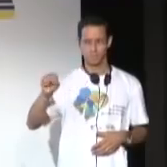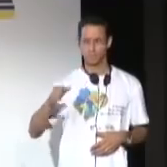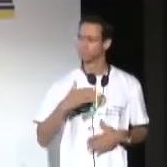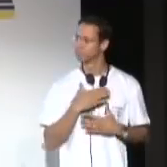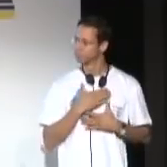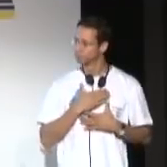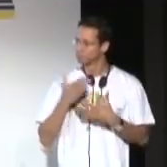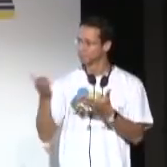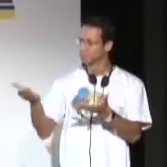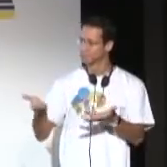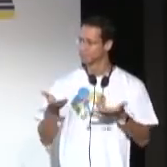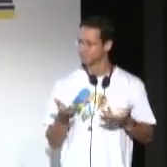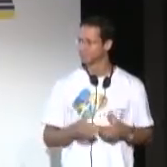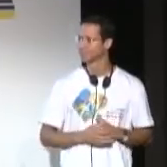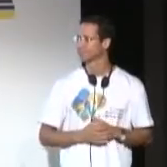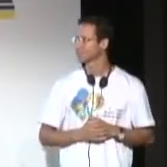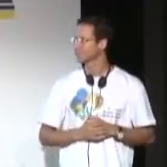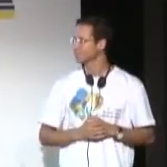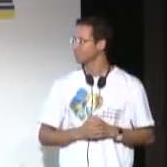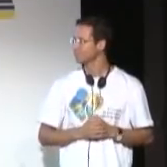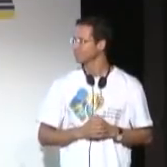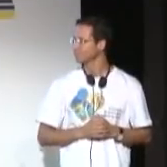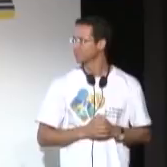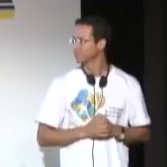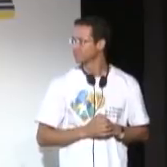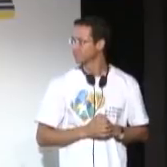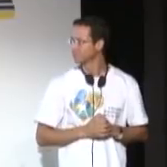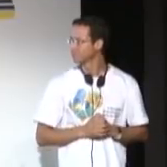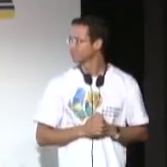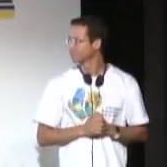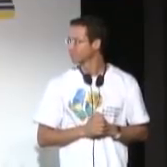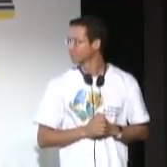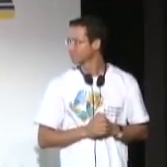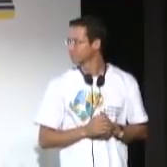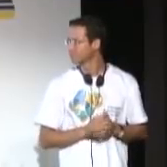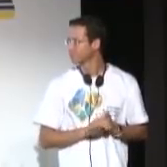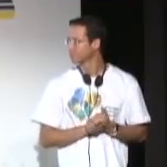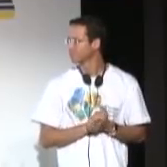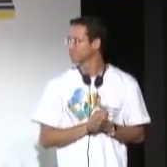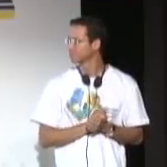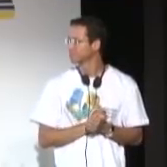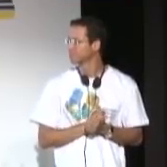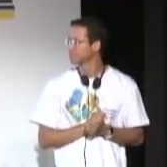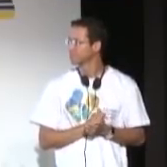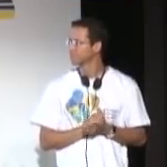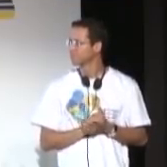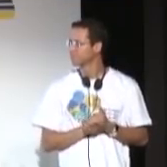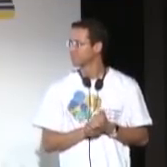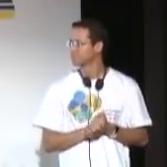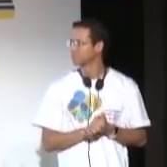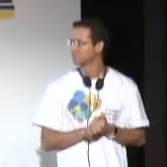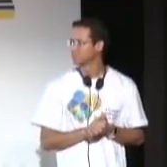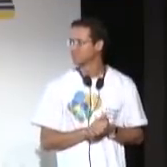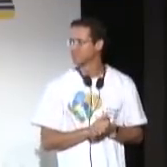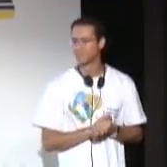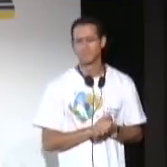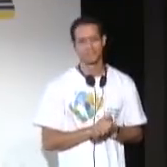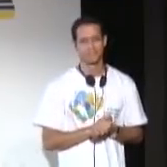Com a minha palavra. Olá, Jana. Jana, você fala no púlpito ou você fala no microfone?